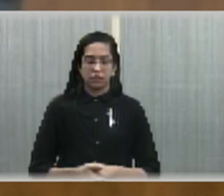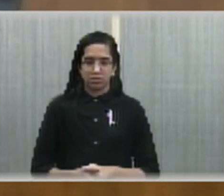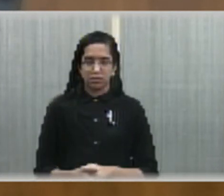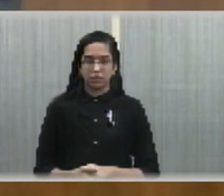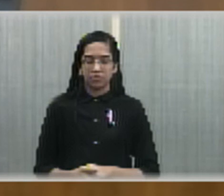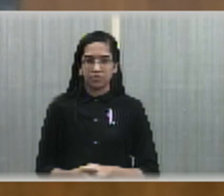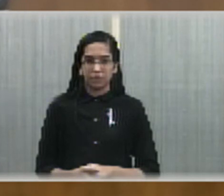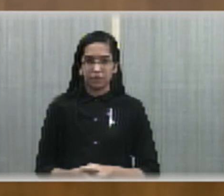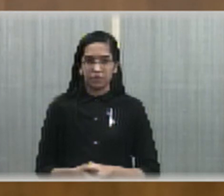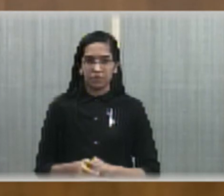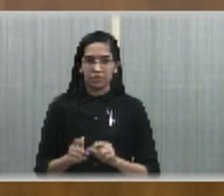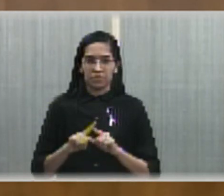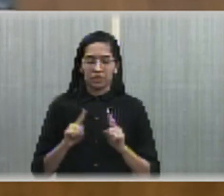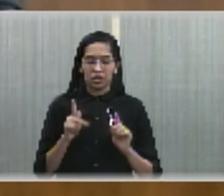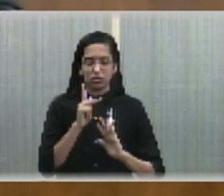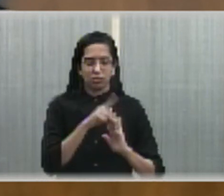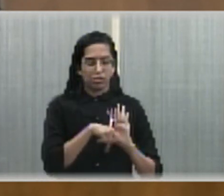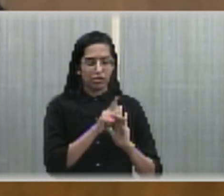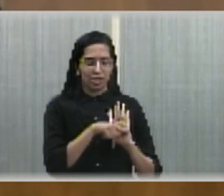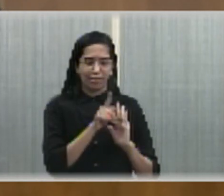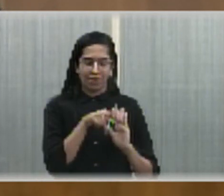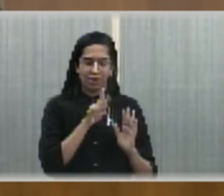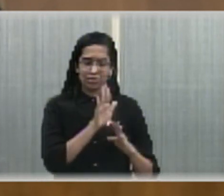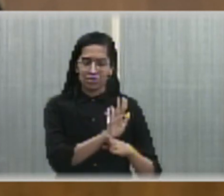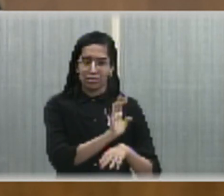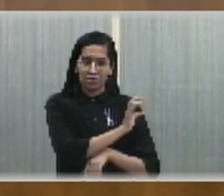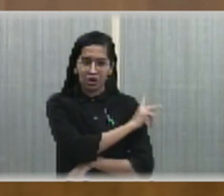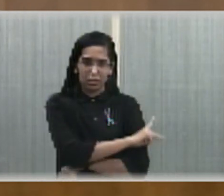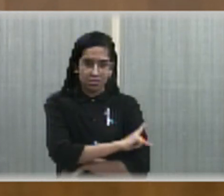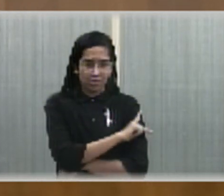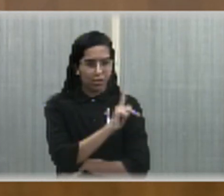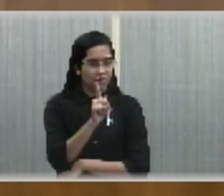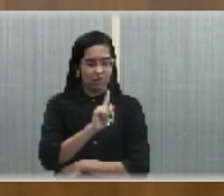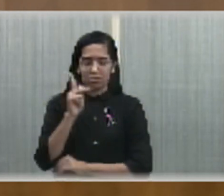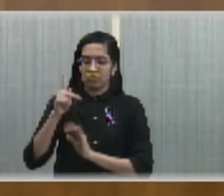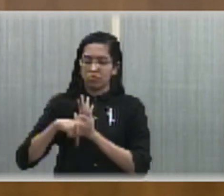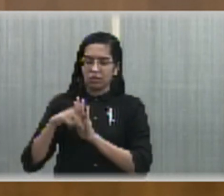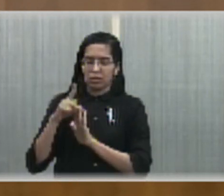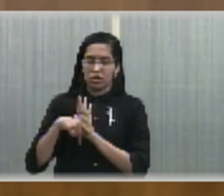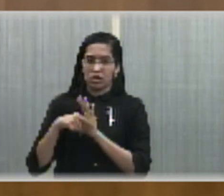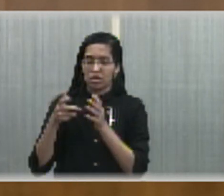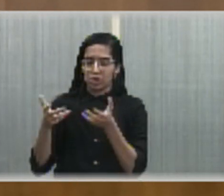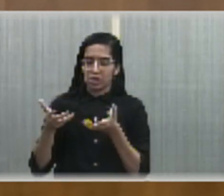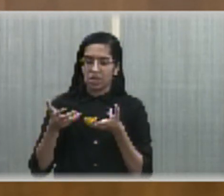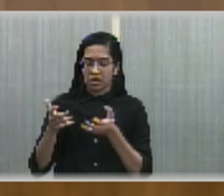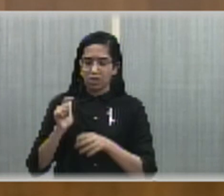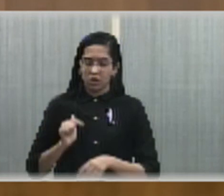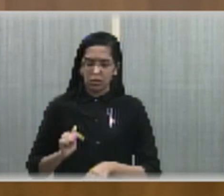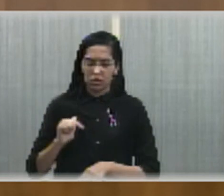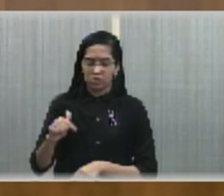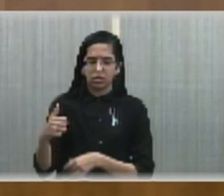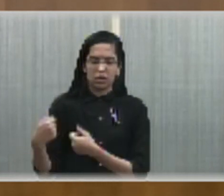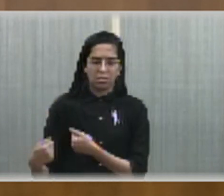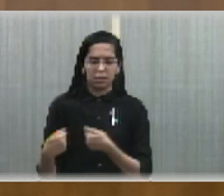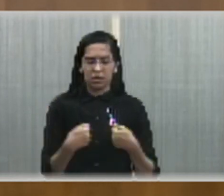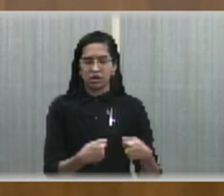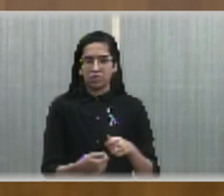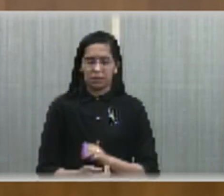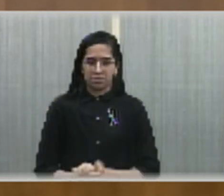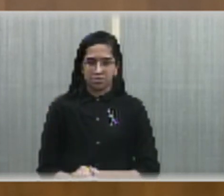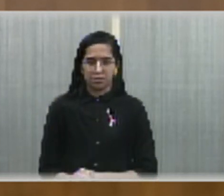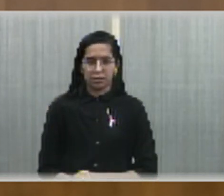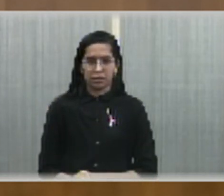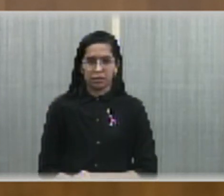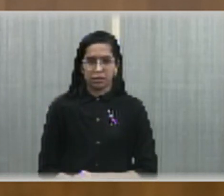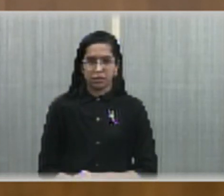projeto não é o Piauí. O projeto é um projeto de perpetuação no poder.